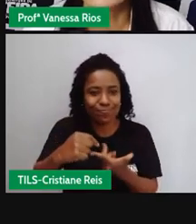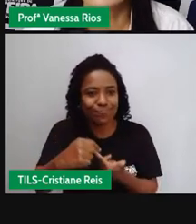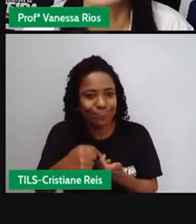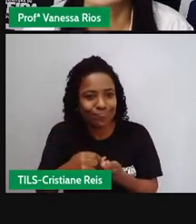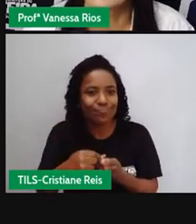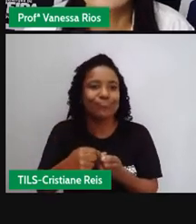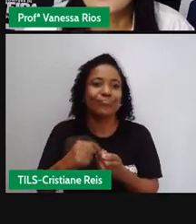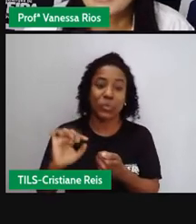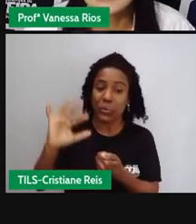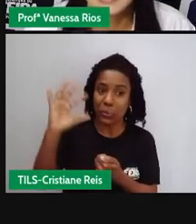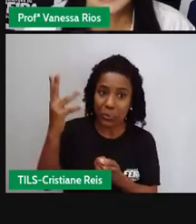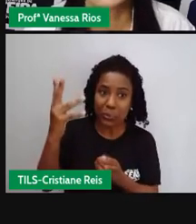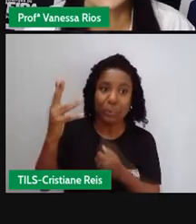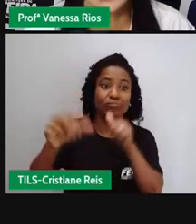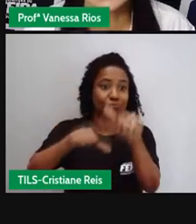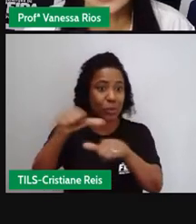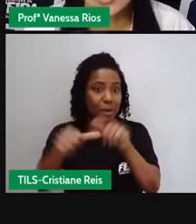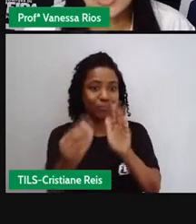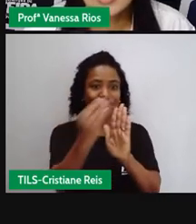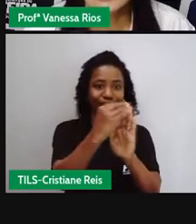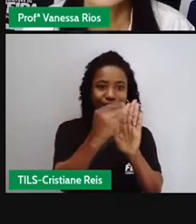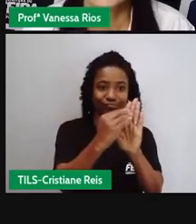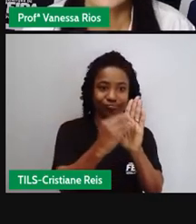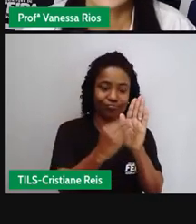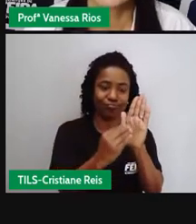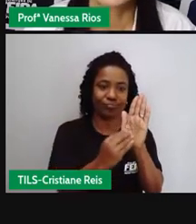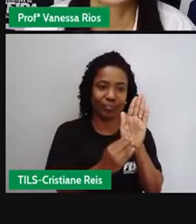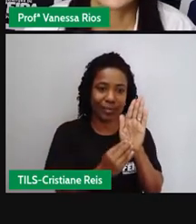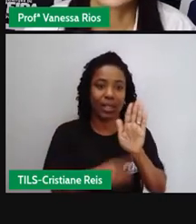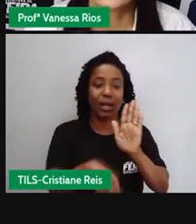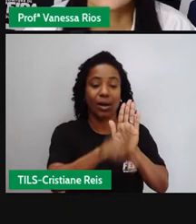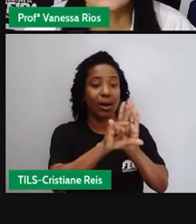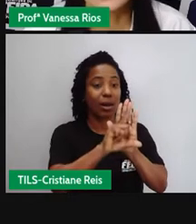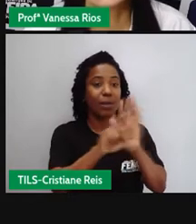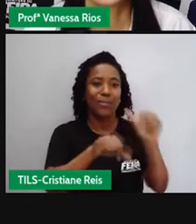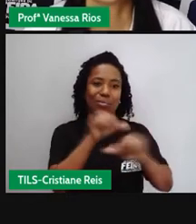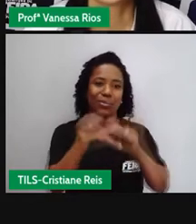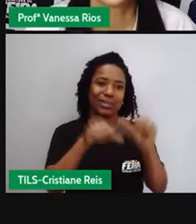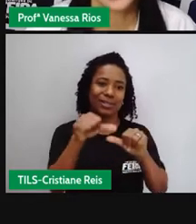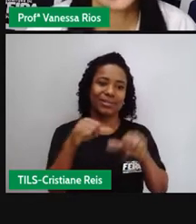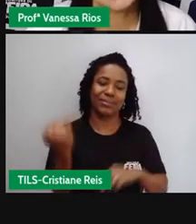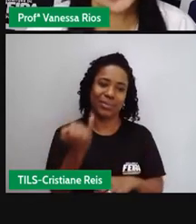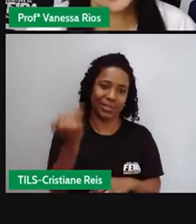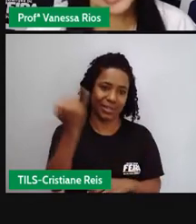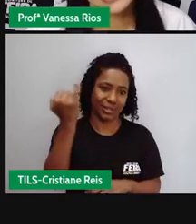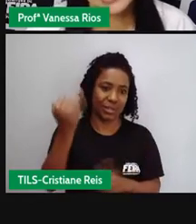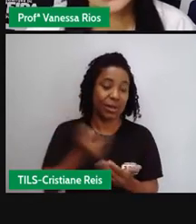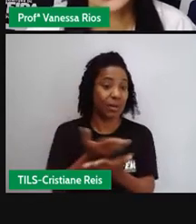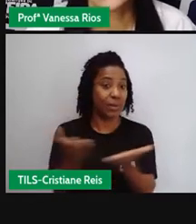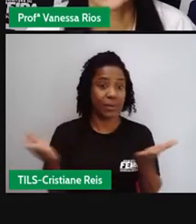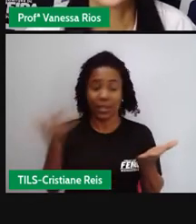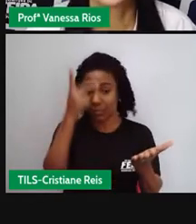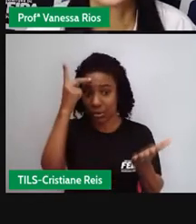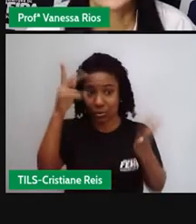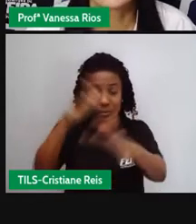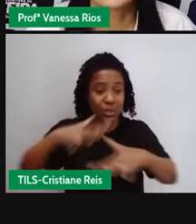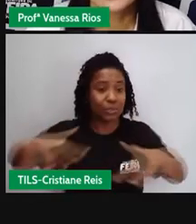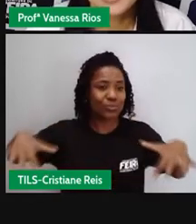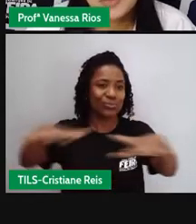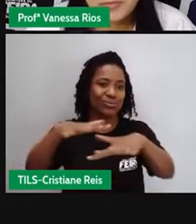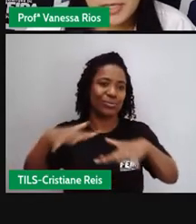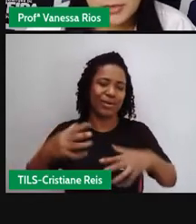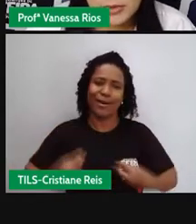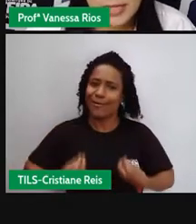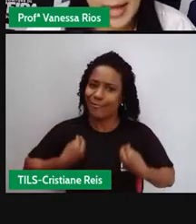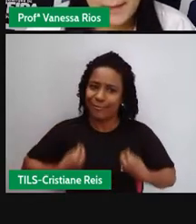leis precisam sofrer alterações para que a qualidade de vida, o bem-estar da população seja aí colocado